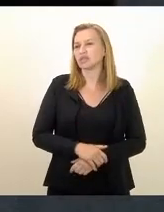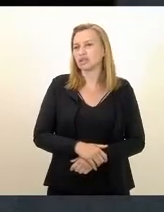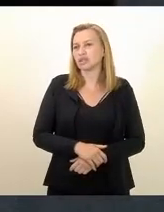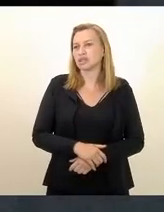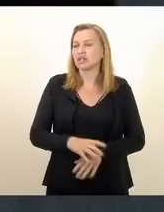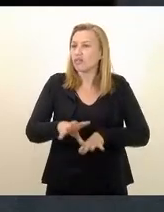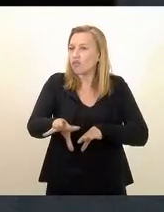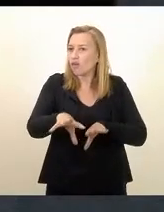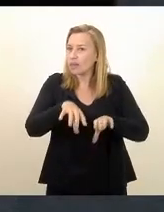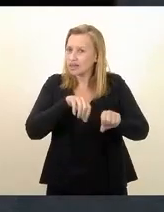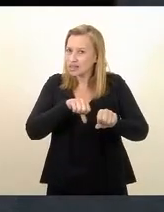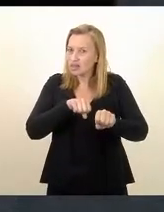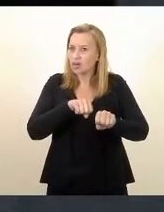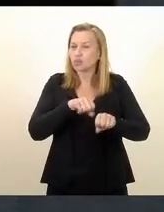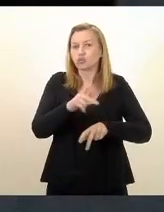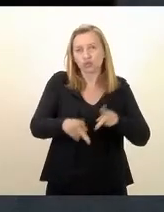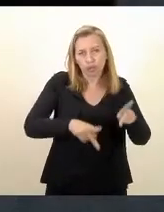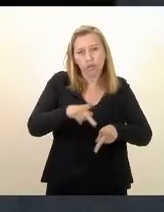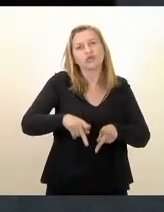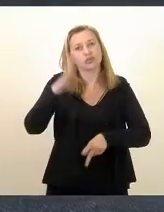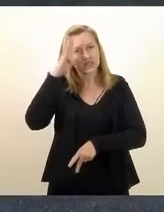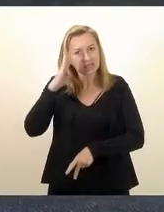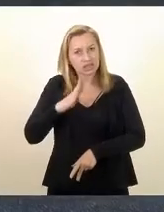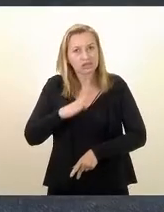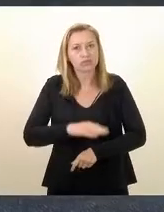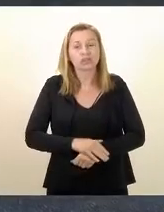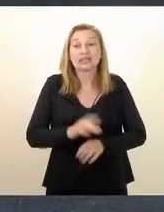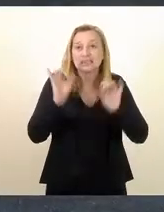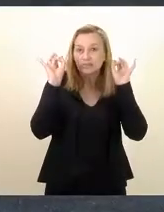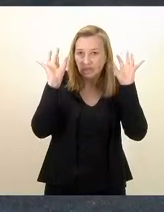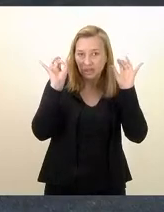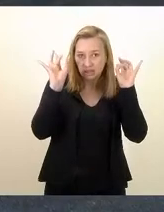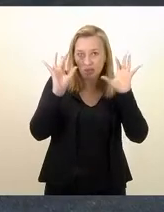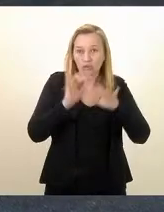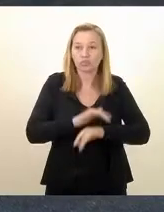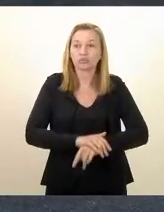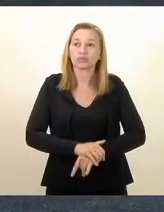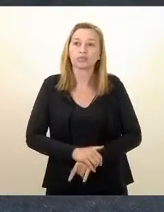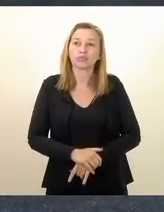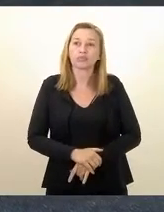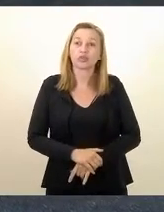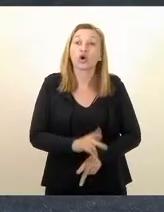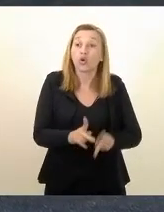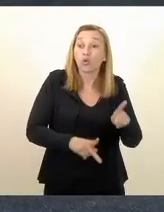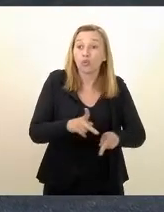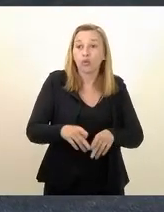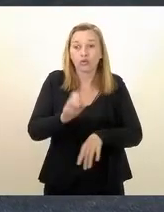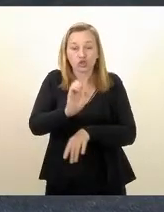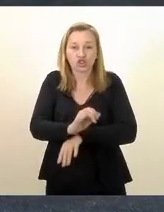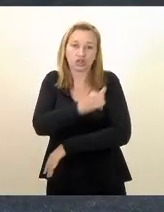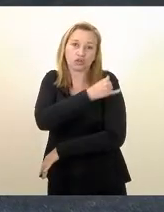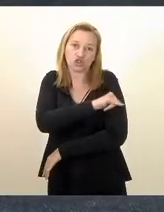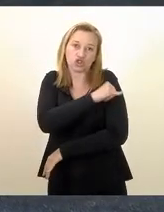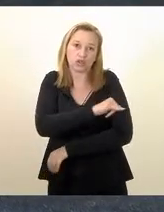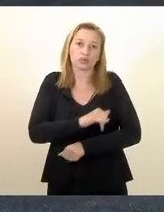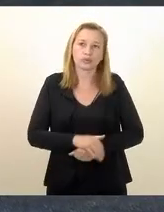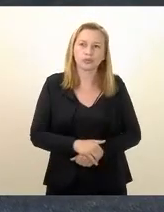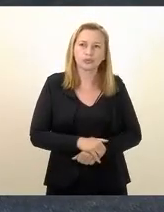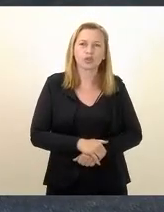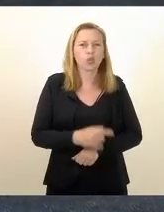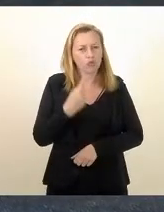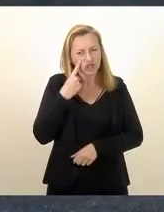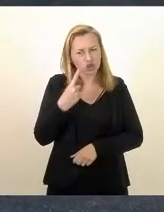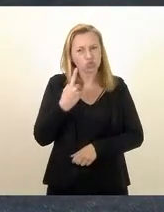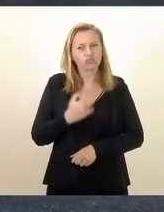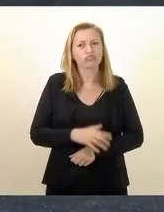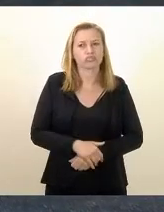realmente do povo brasileiro em especial do povo do estado do Rio de Janeiro o que eu vejo